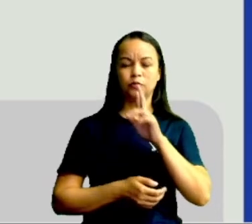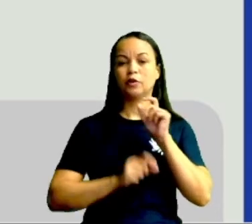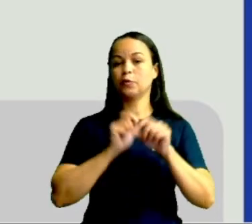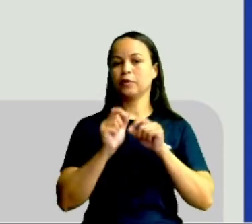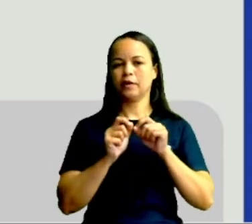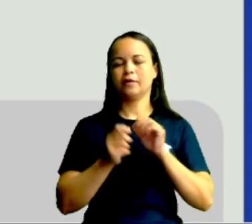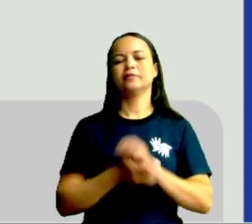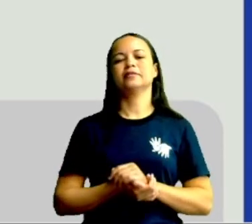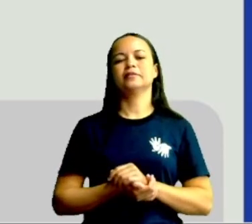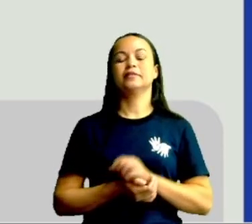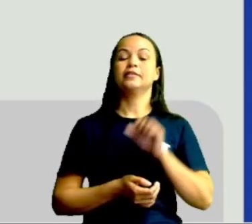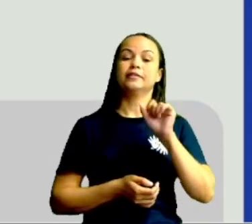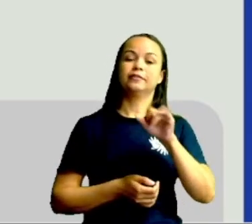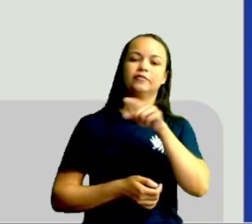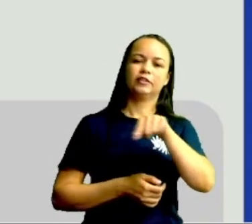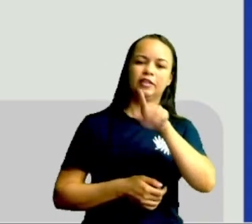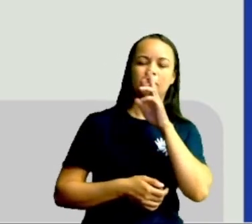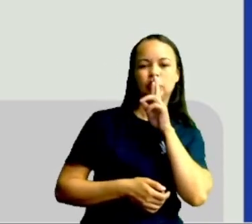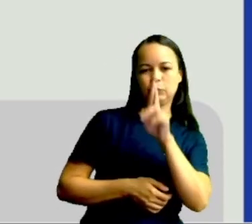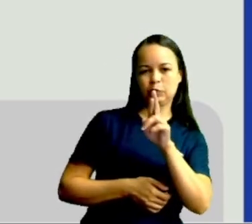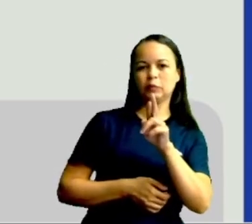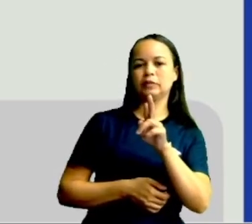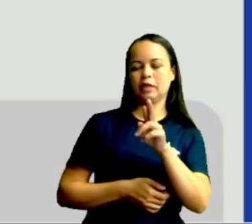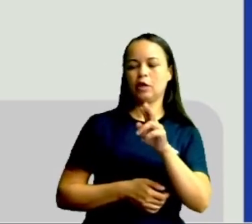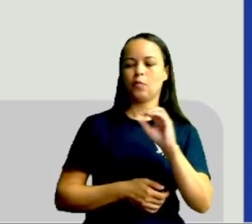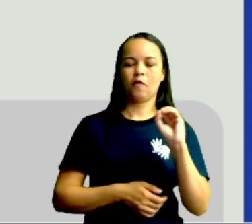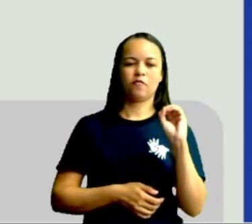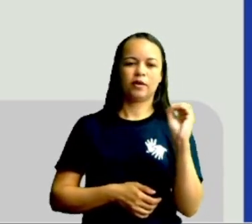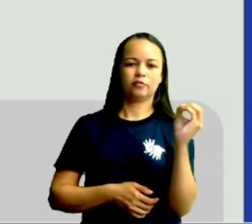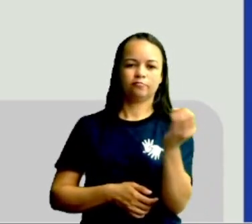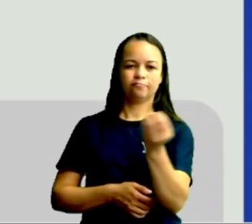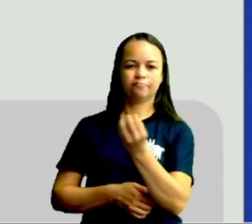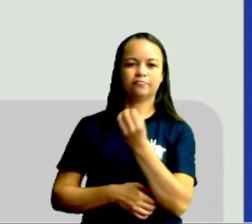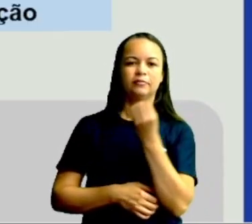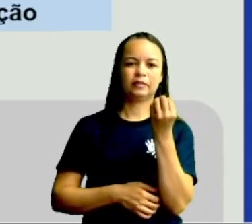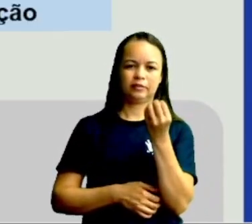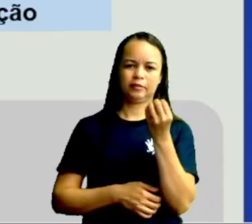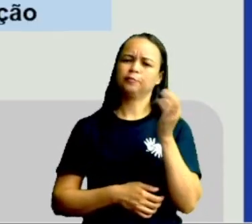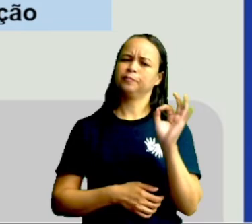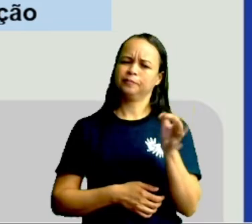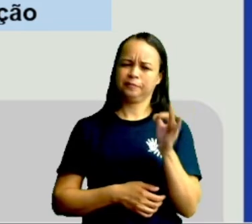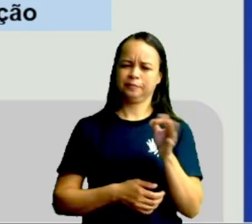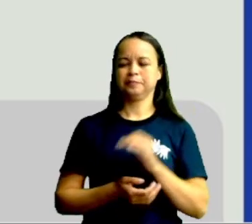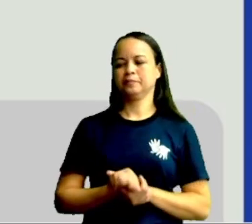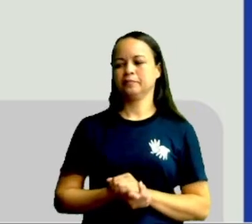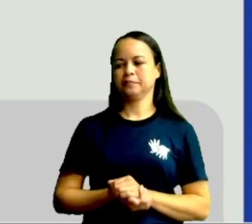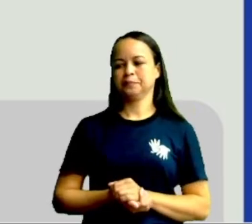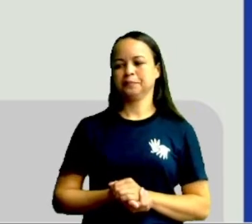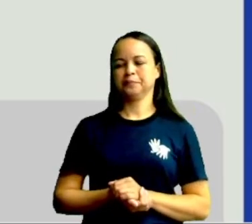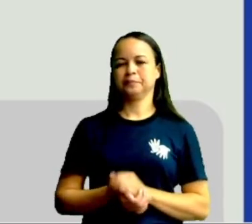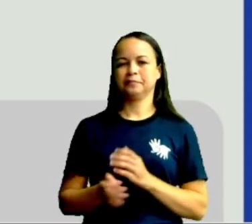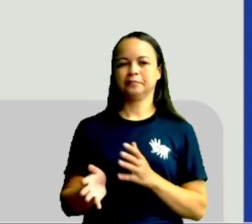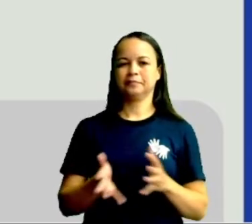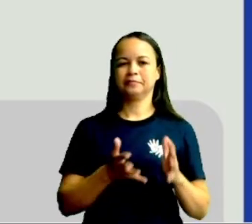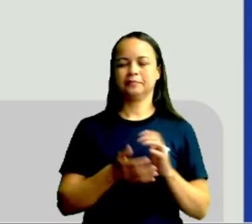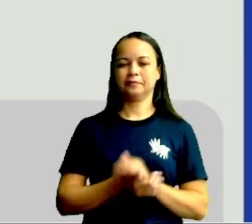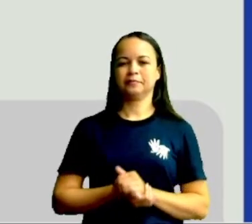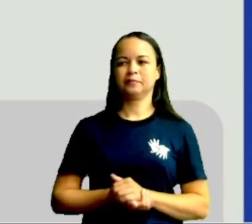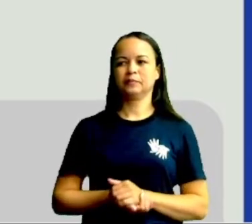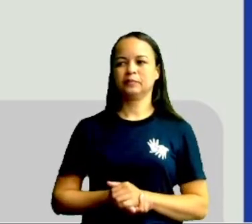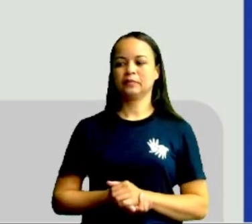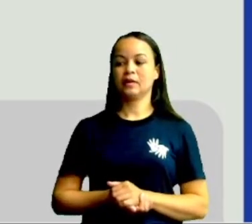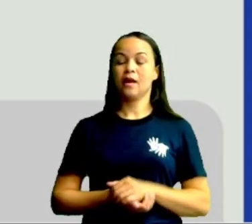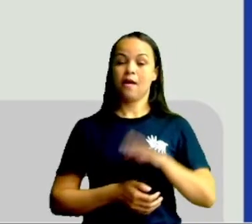respondeu? Se você respondeu o movimento de translação, acertou. Vamos agora para B. Eita, eu botei a resposta. Vamos